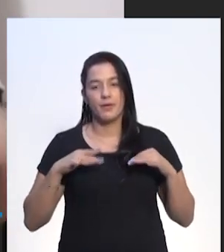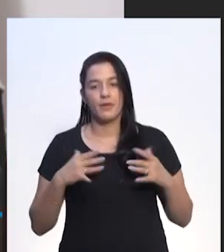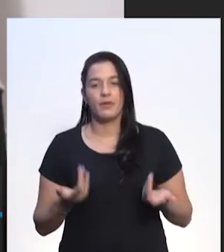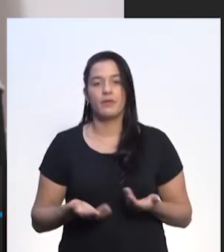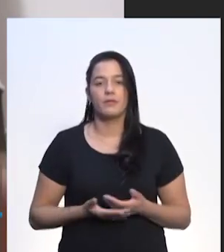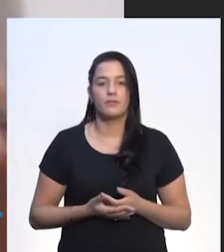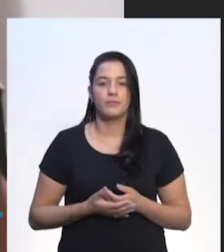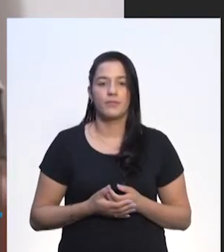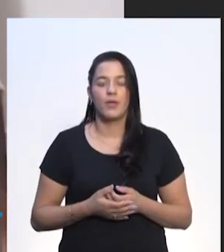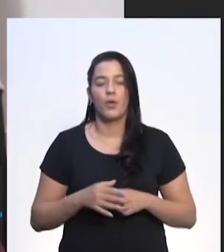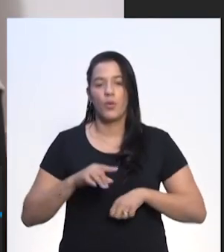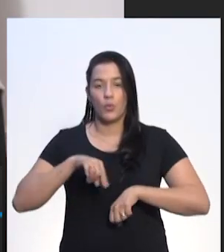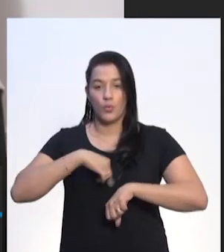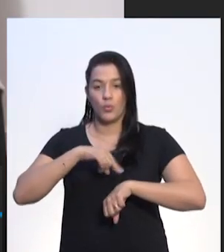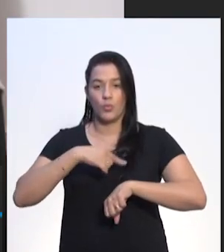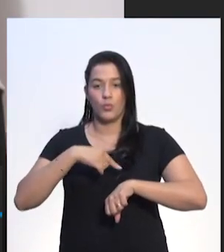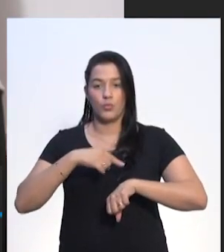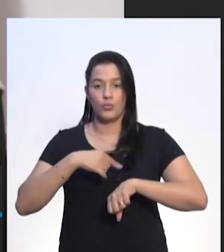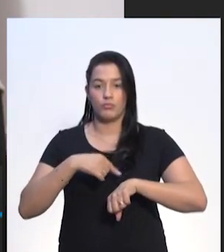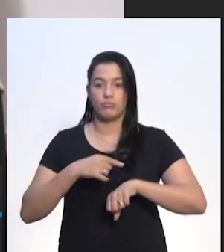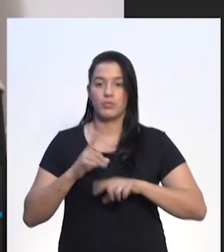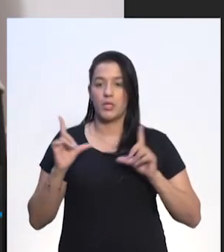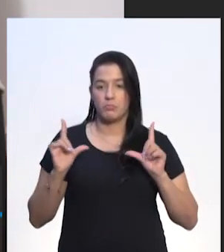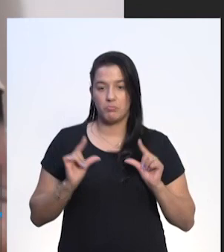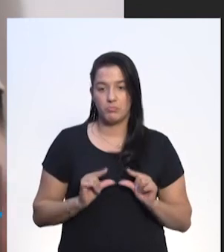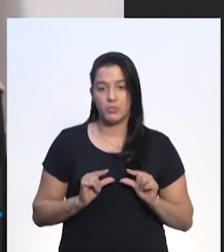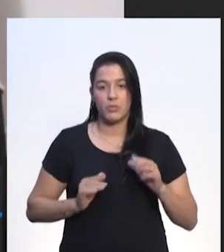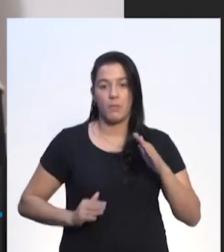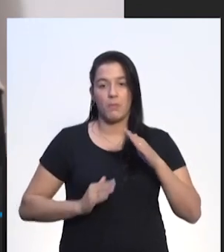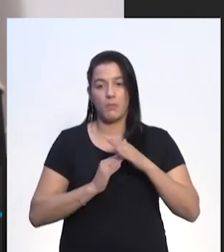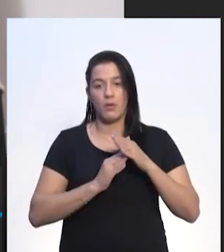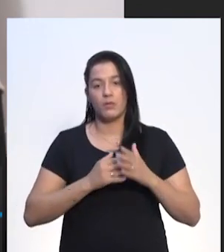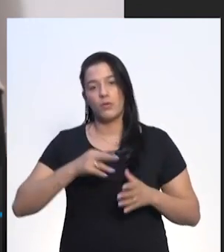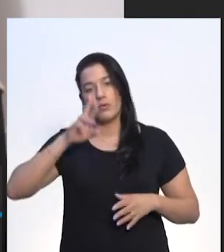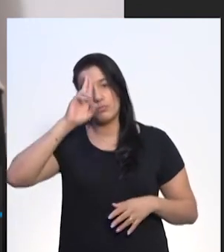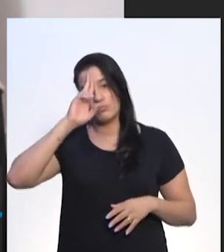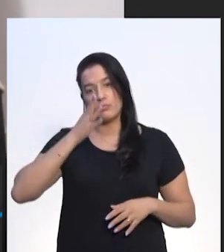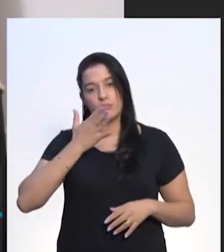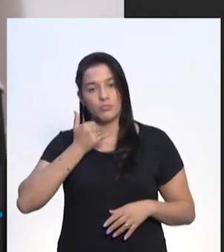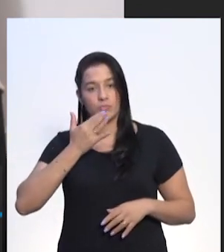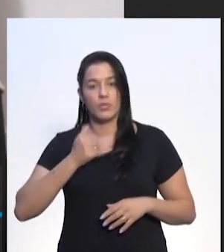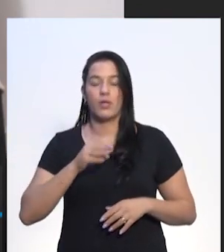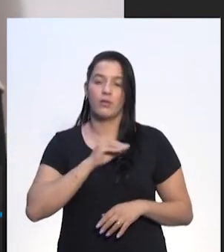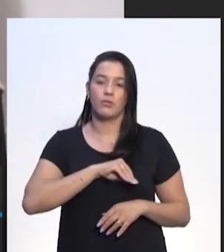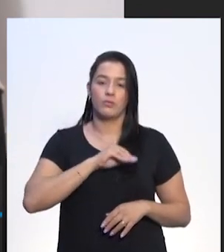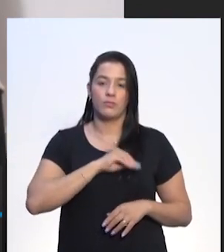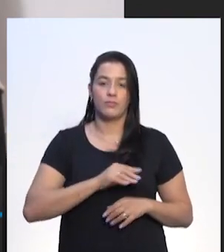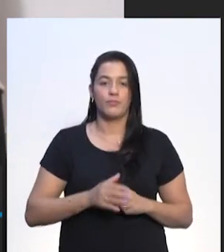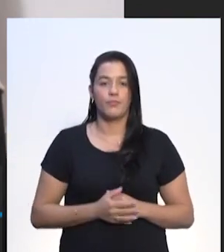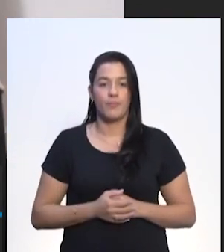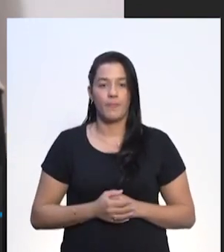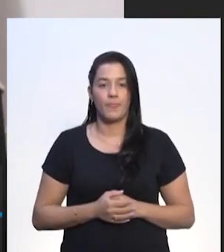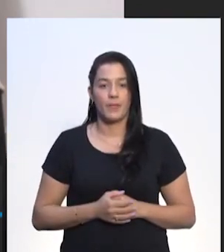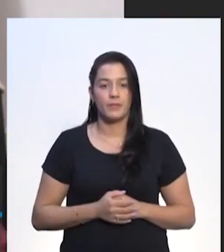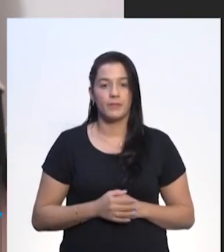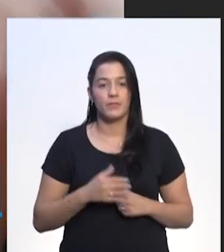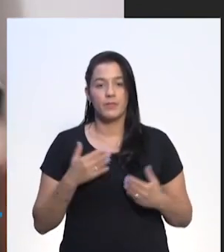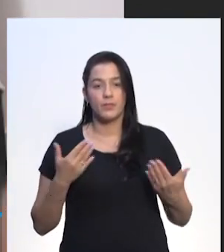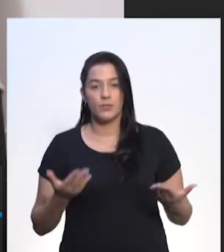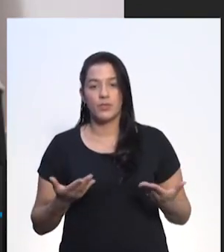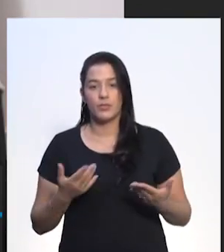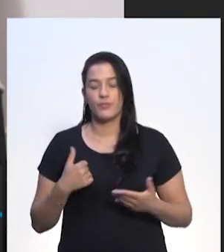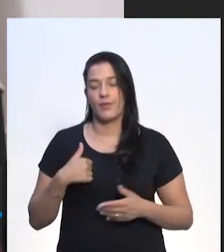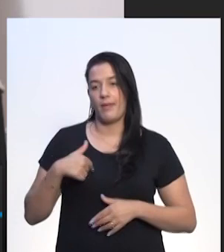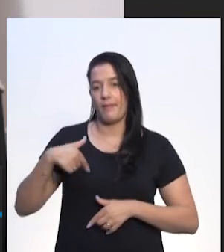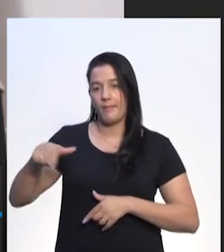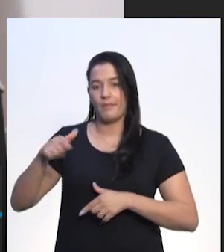horária mínima, né, é o máximo que você pode trabalhar, horário de almoço e até um salário. Porque justamente quando a gente faz um bico, né, que